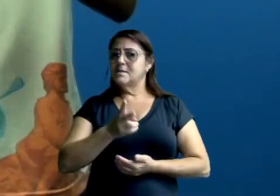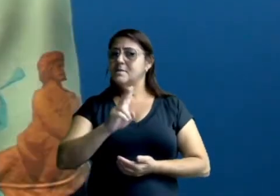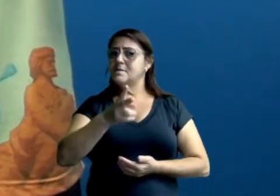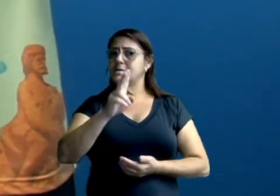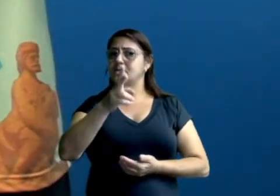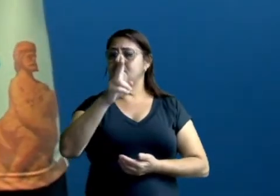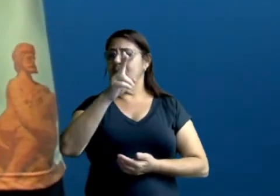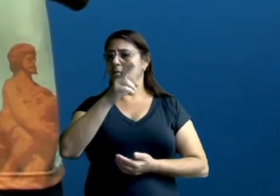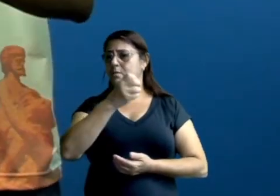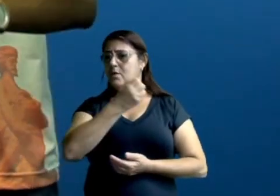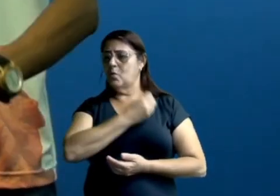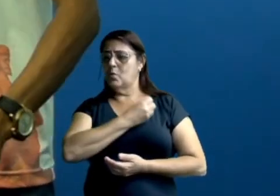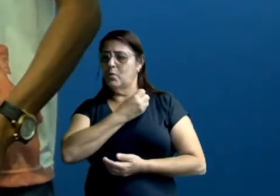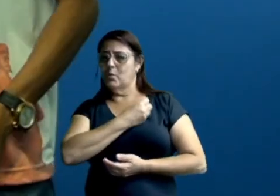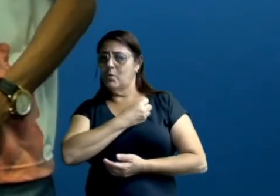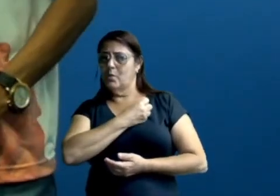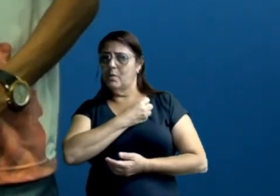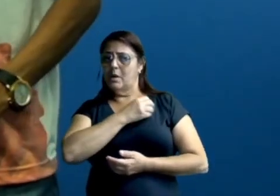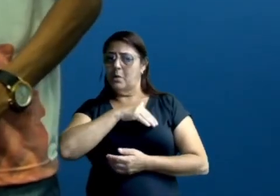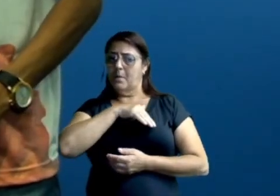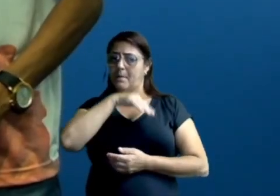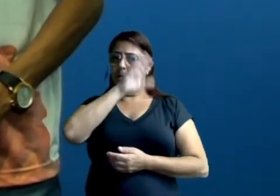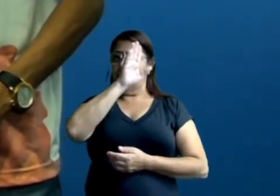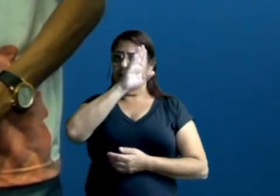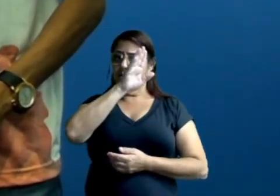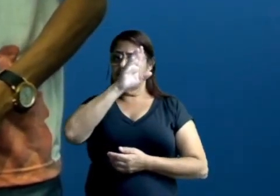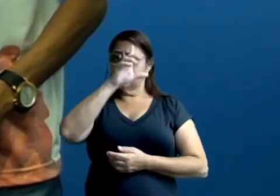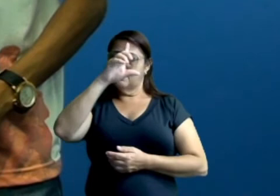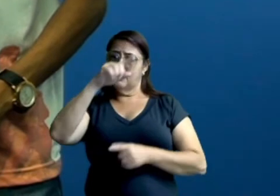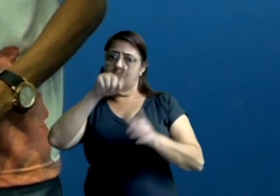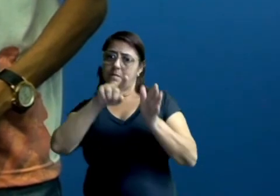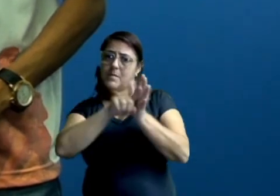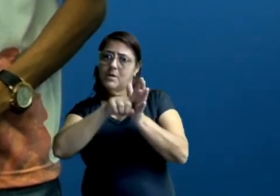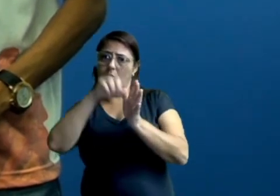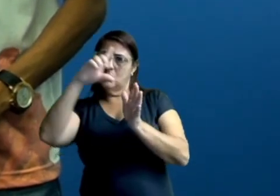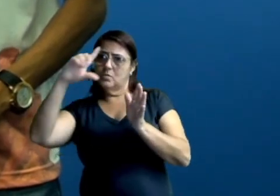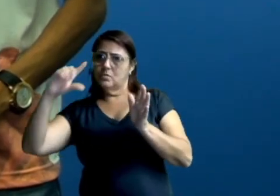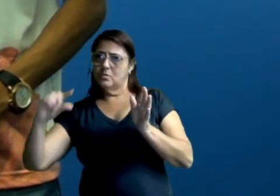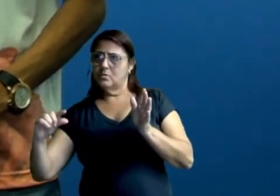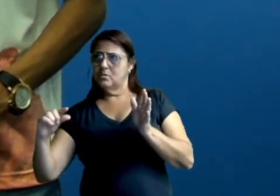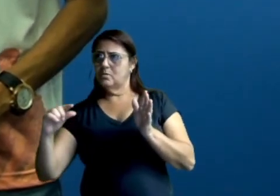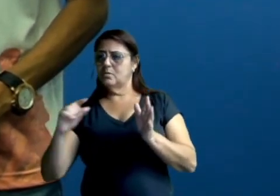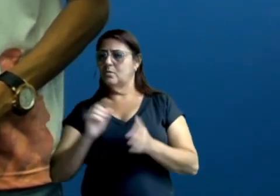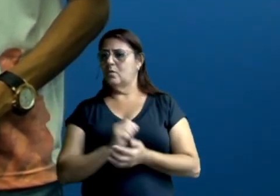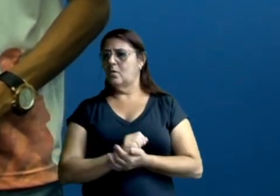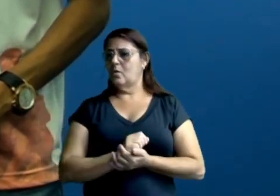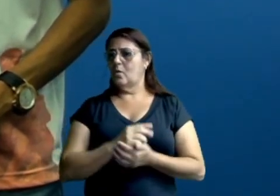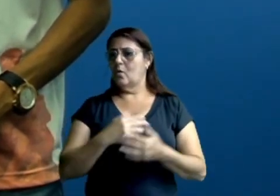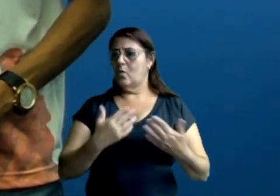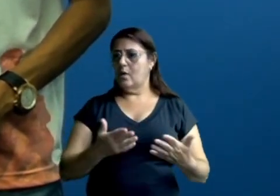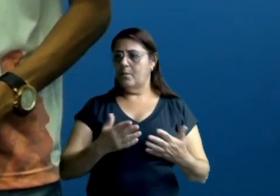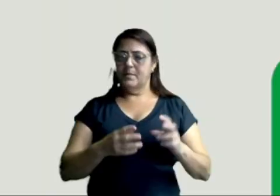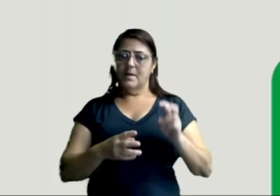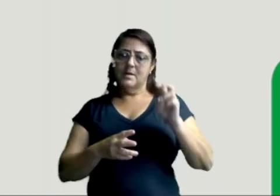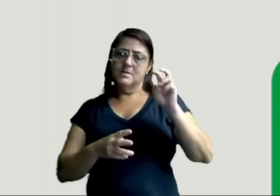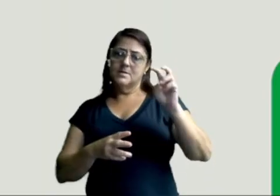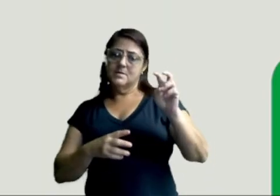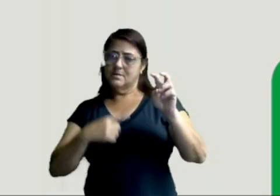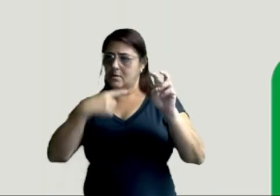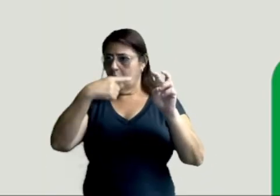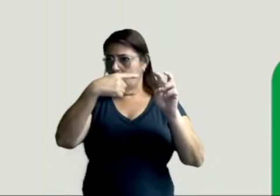Sempre é o maior menos o menor. É, professor? É. Quem é o maior aí? O